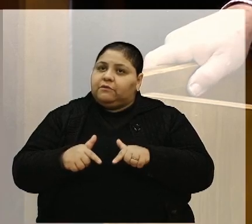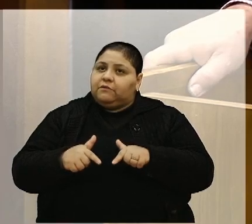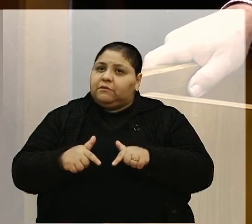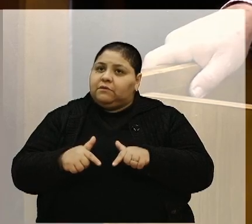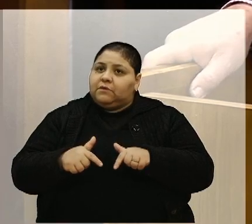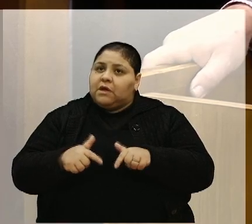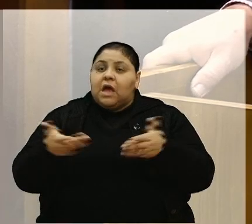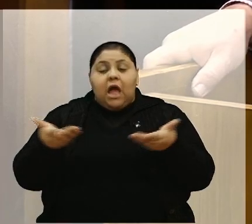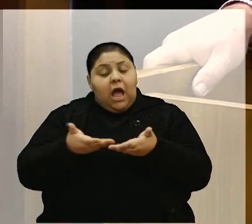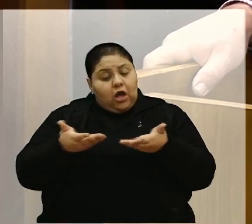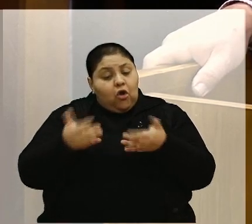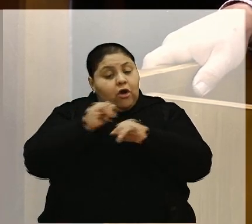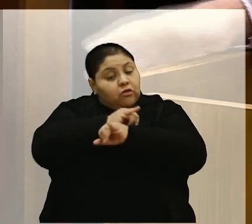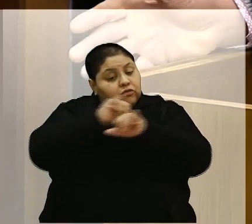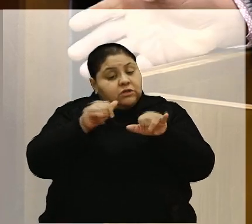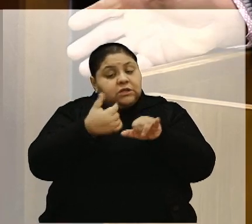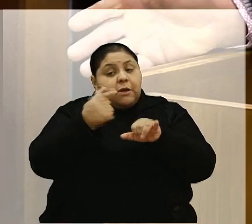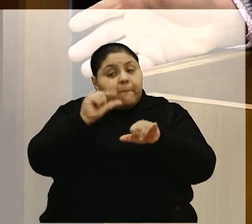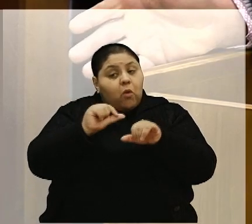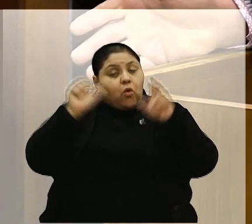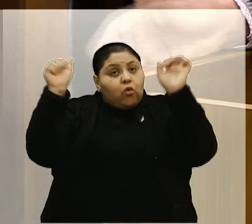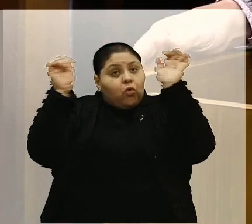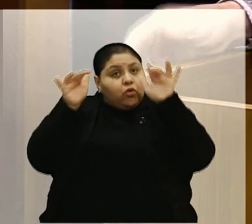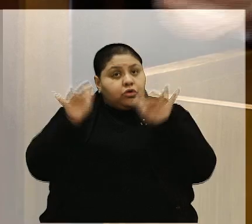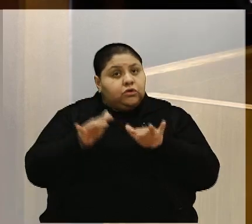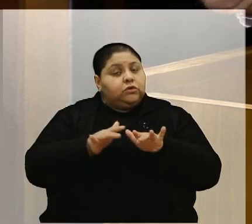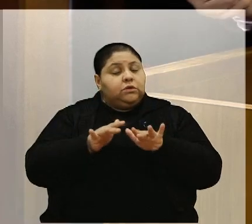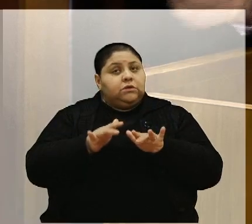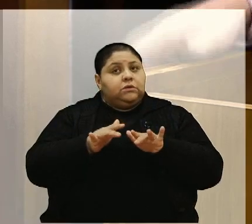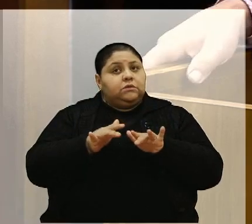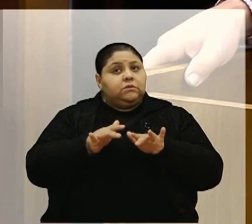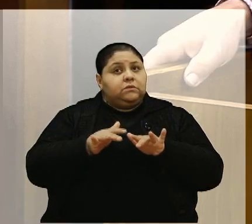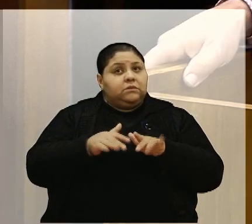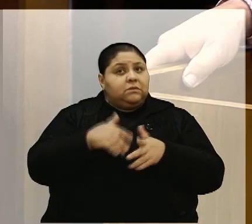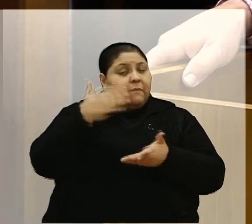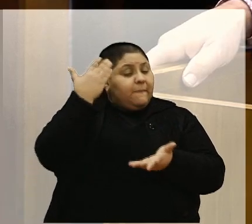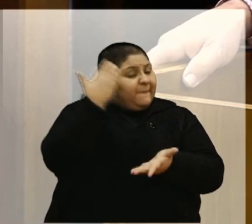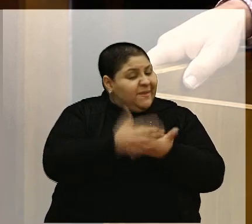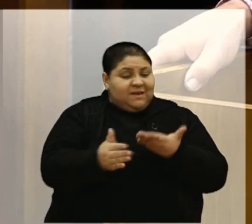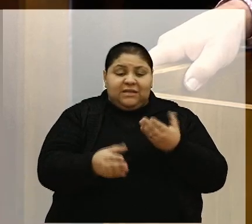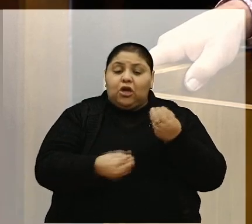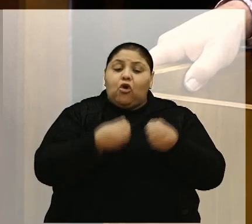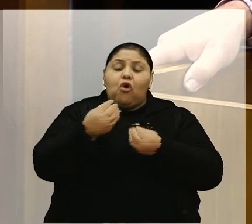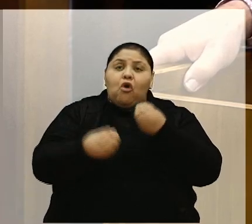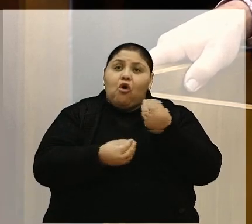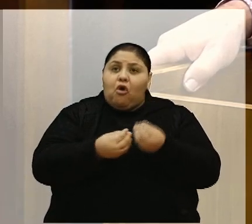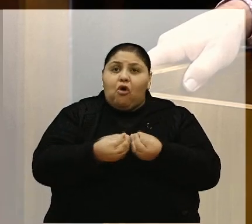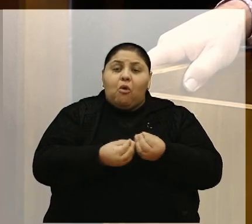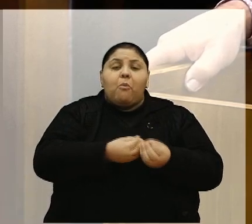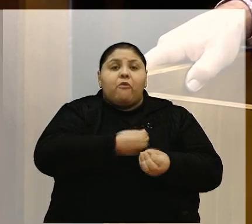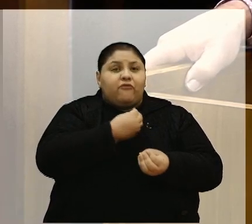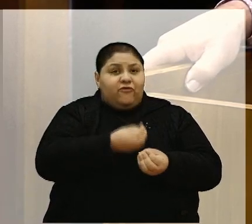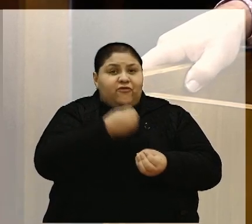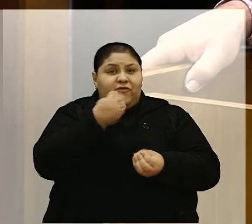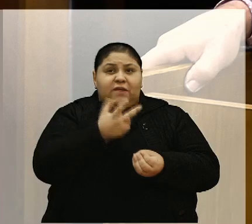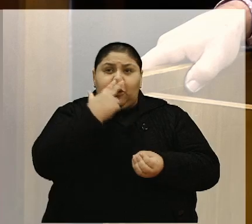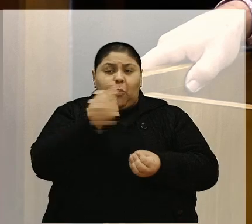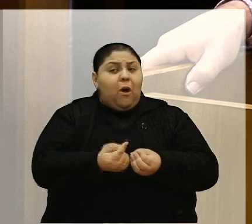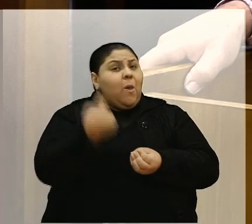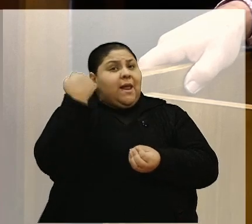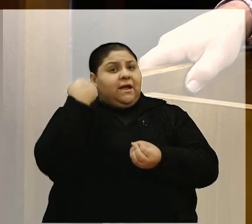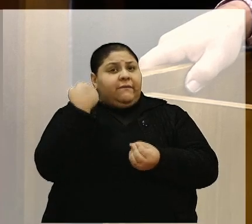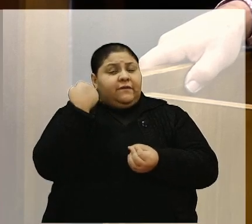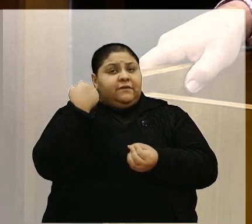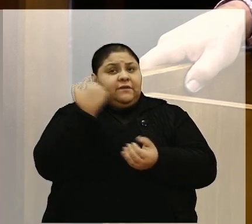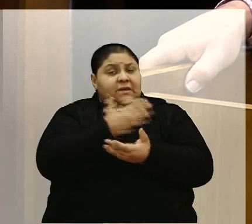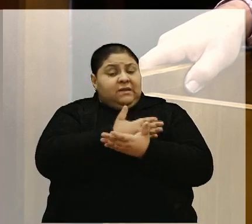chuva. Bom, se é para vir chuva desse porte, perdas de vidas, como vivenciei, colegas. E a